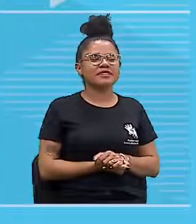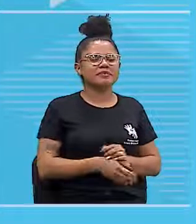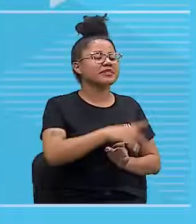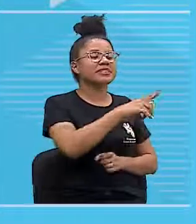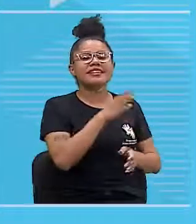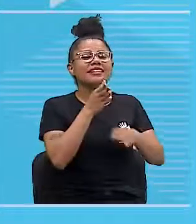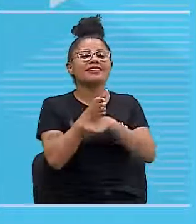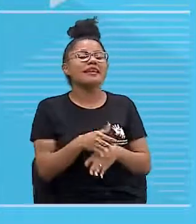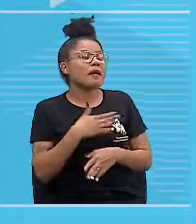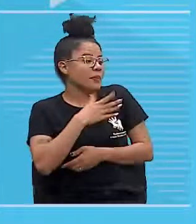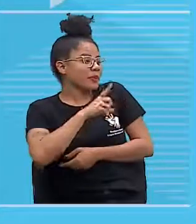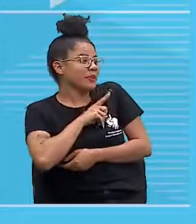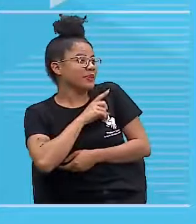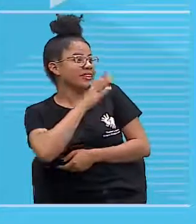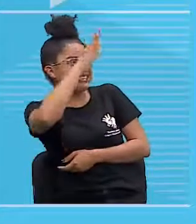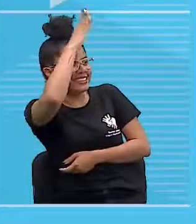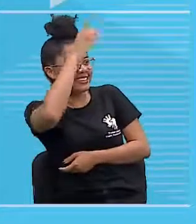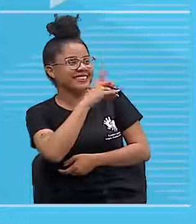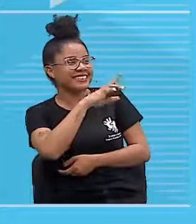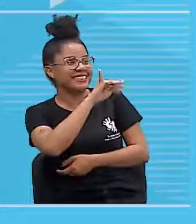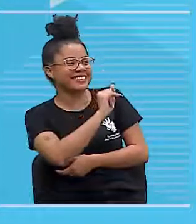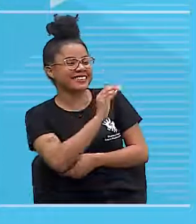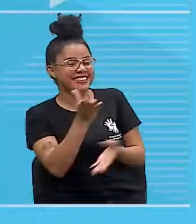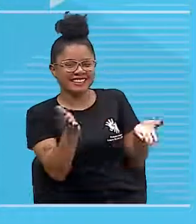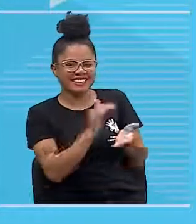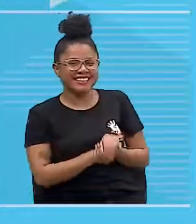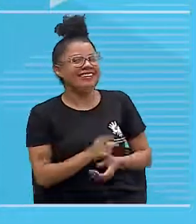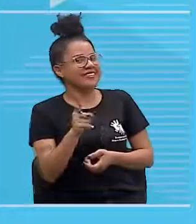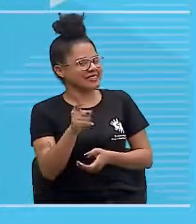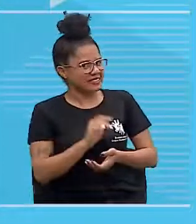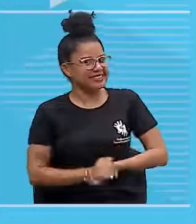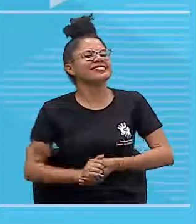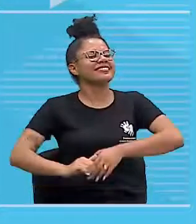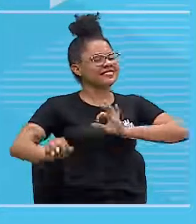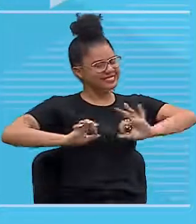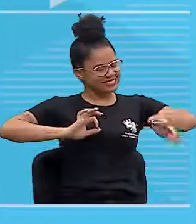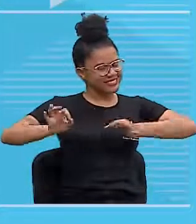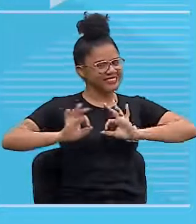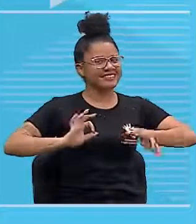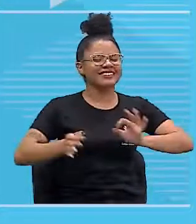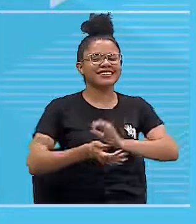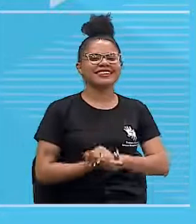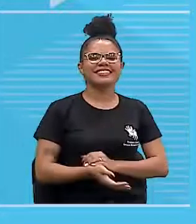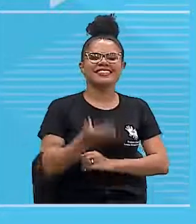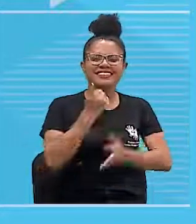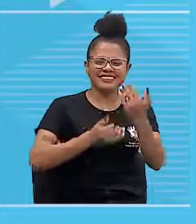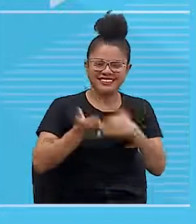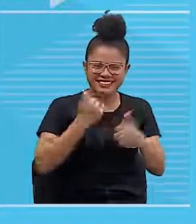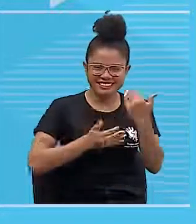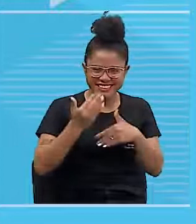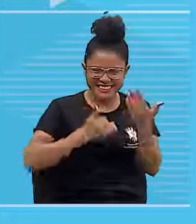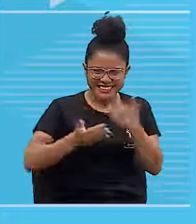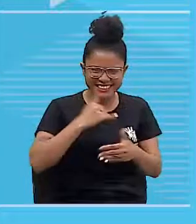doido entrar aí meu Deus o tio Dri aí você se prepare minha filha porque aí eu dou prejuízo eu como